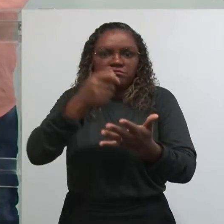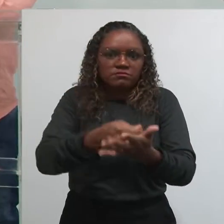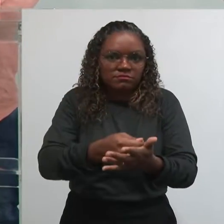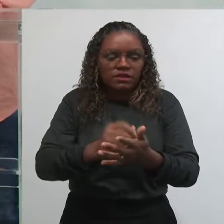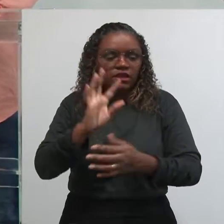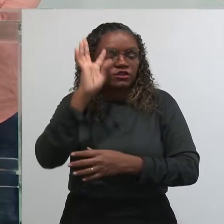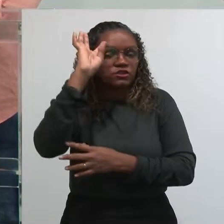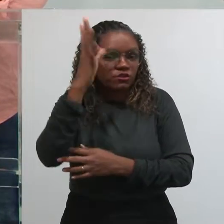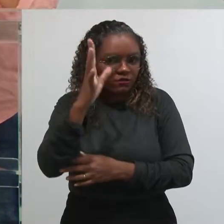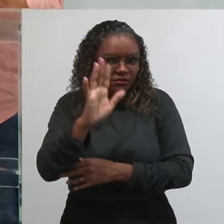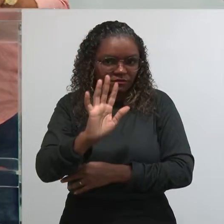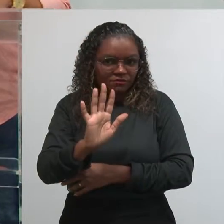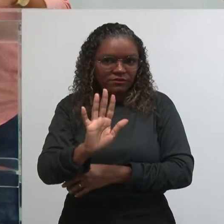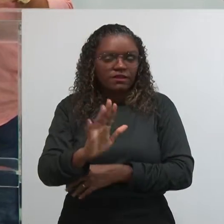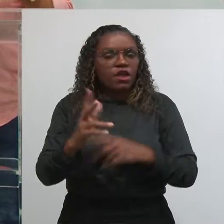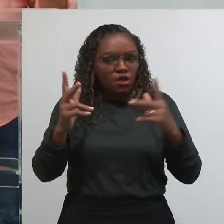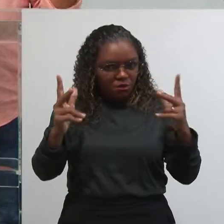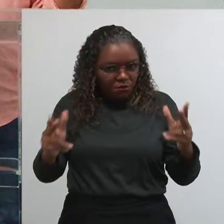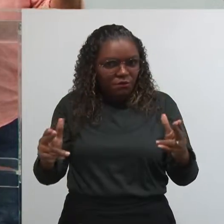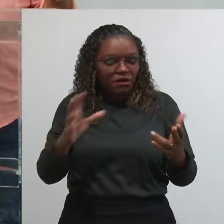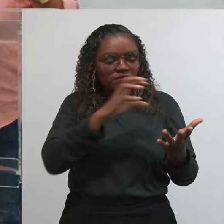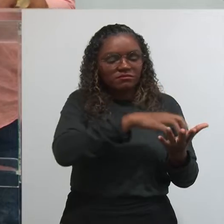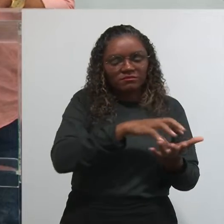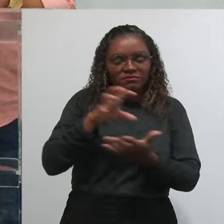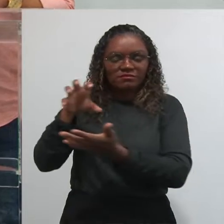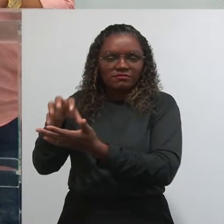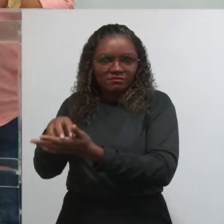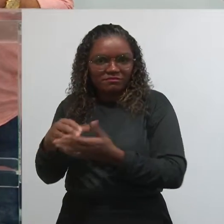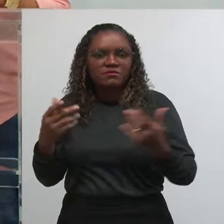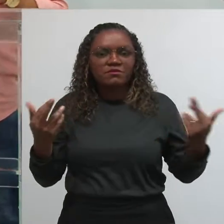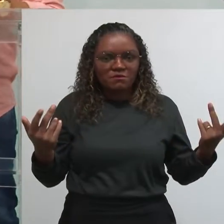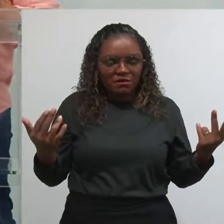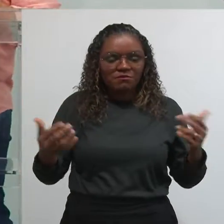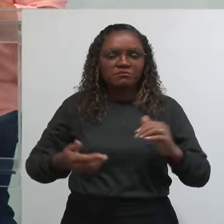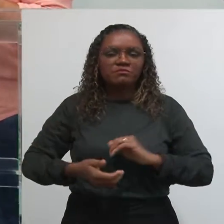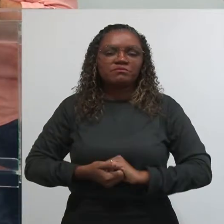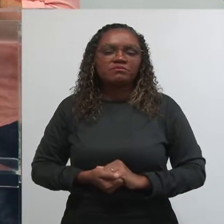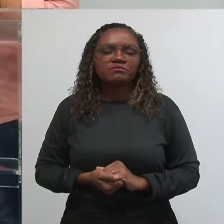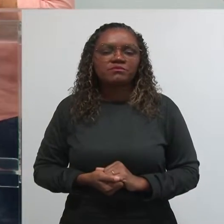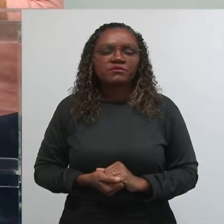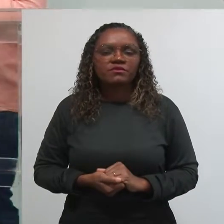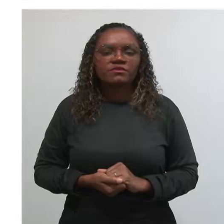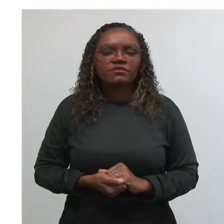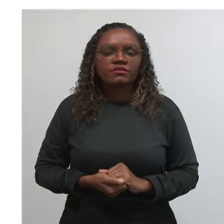Da mesma forma, o setor público, da mesma forma, a gestão das instituições públicas, ok?